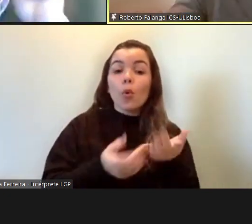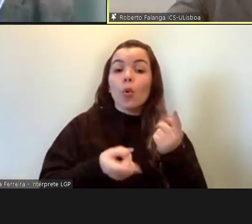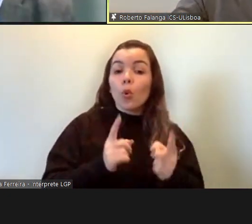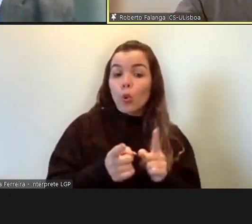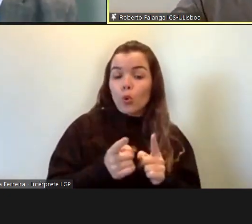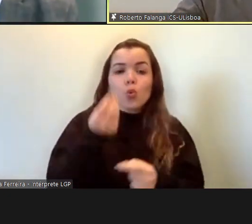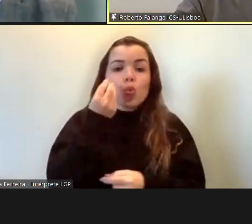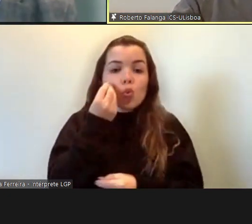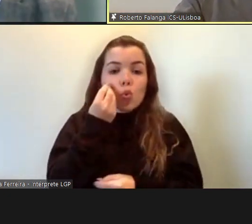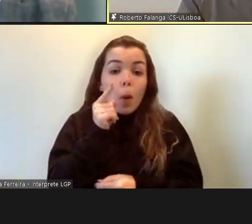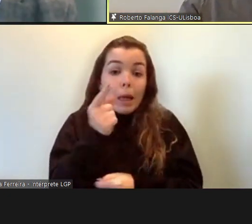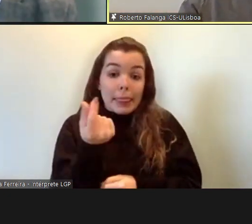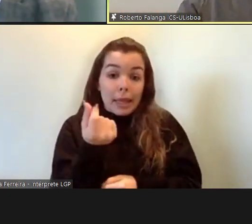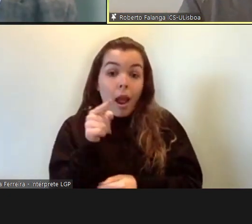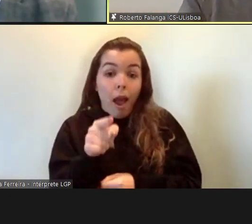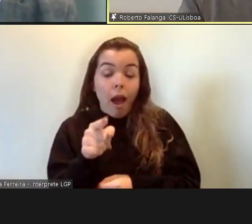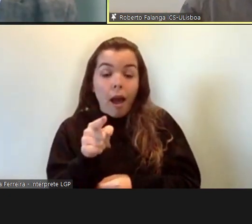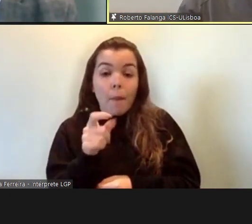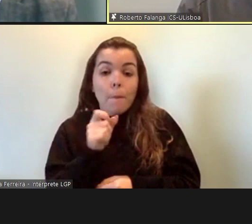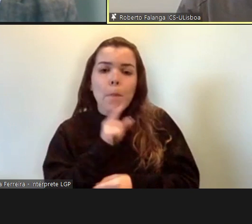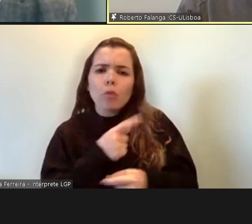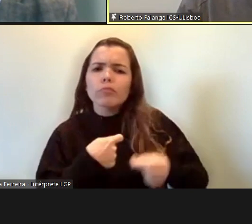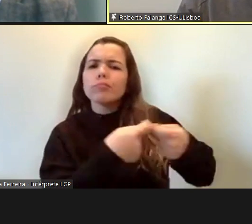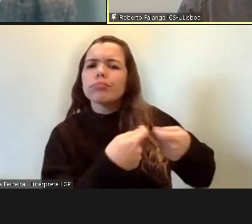como é que esse dinheiro pode ser gasto.